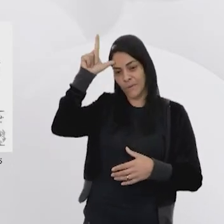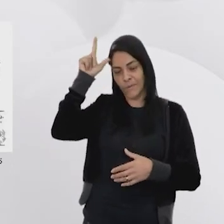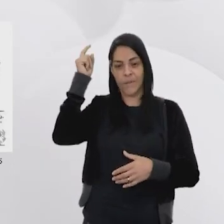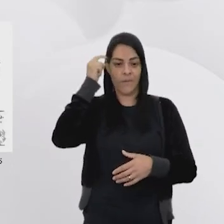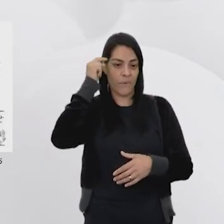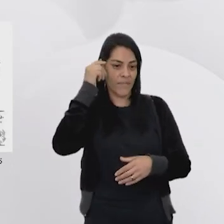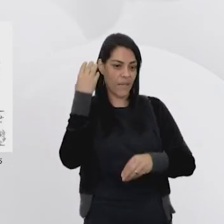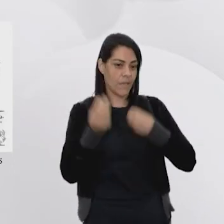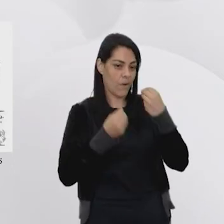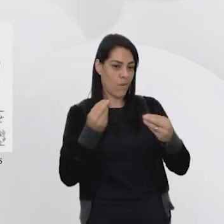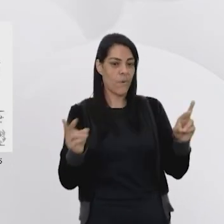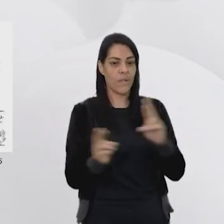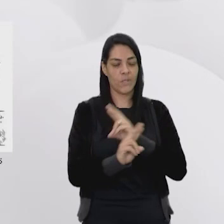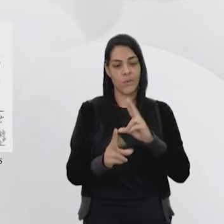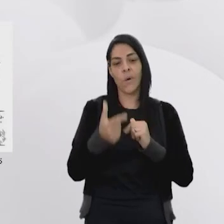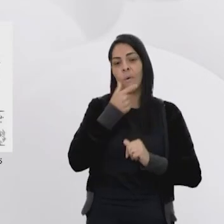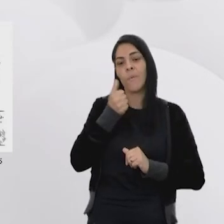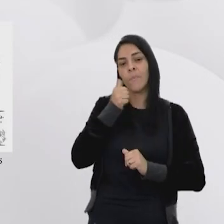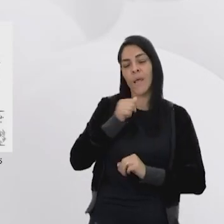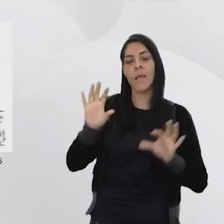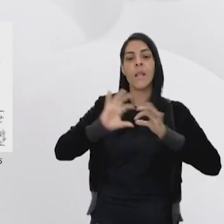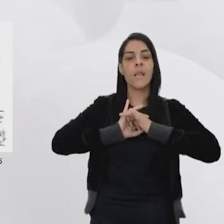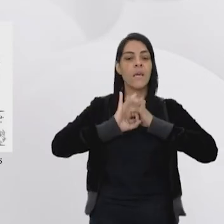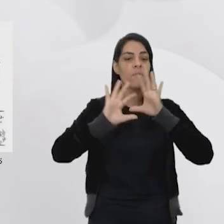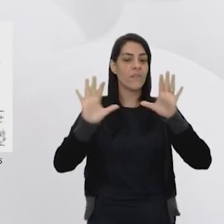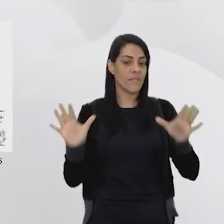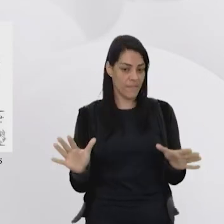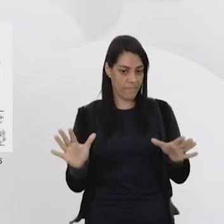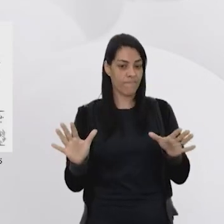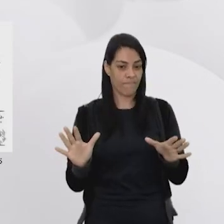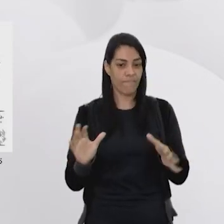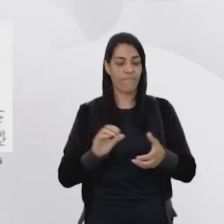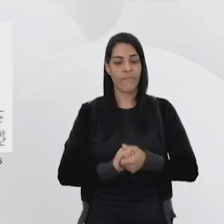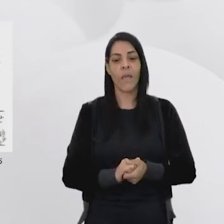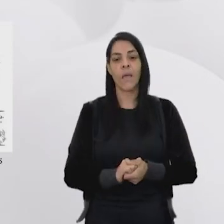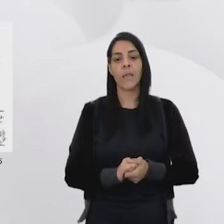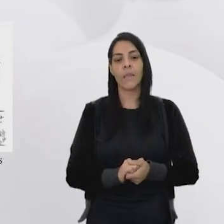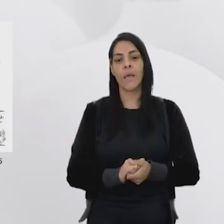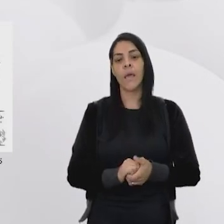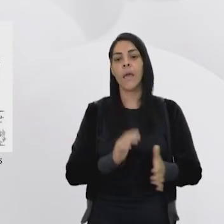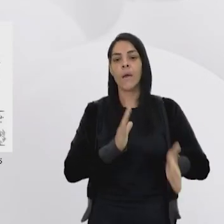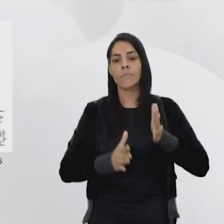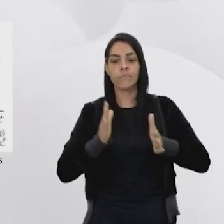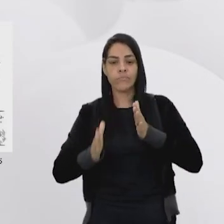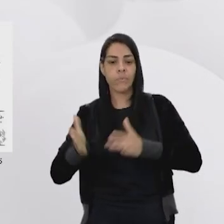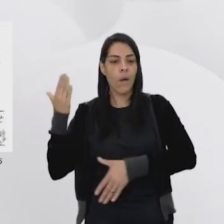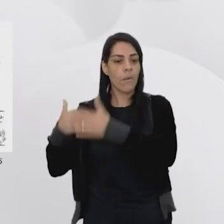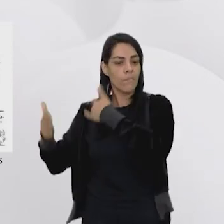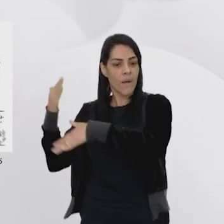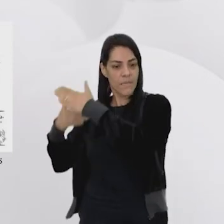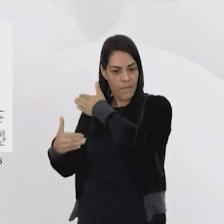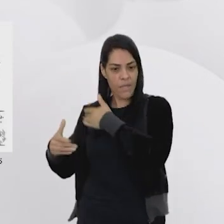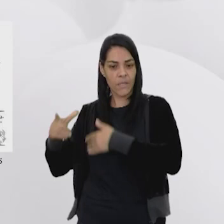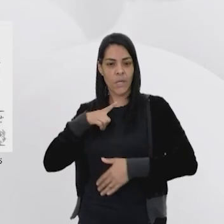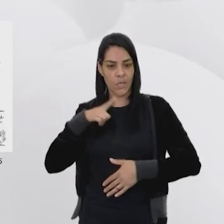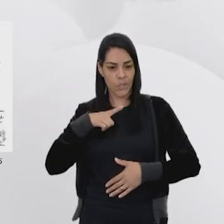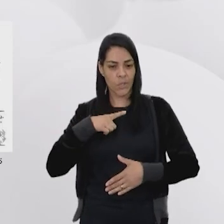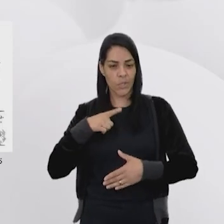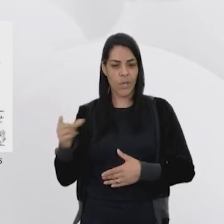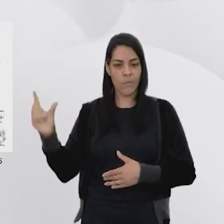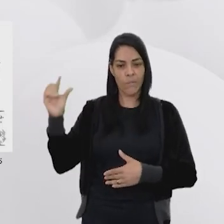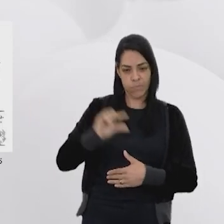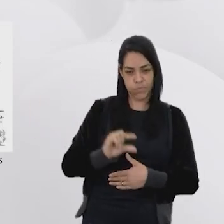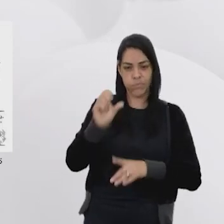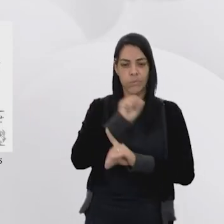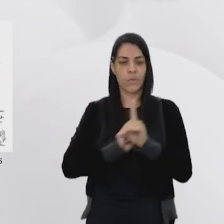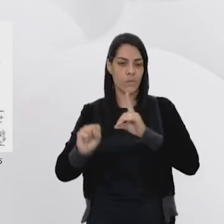pensada como relativa às pessoas livres, que em épocas passadas constituíam uma parcela minoritária da